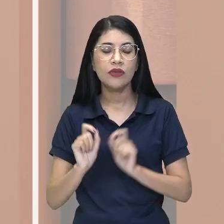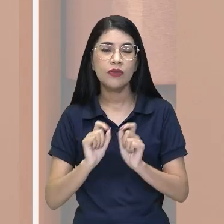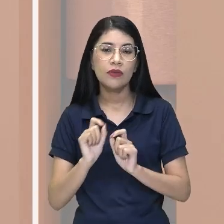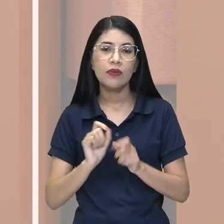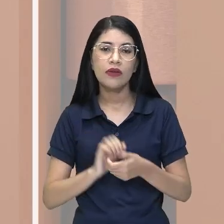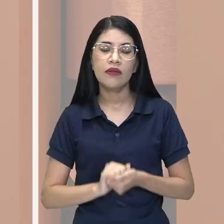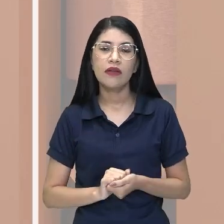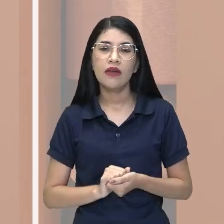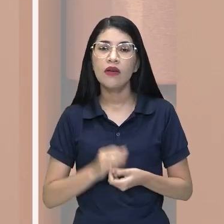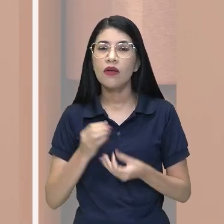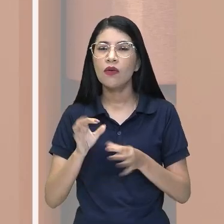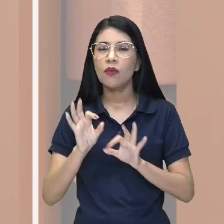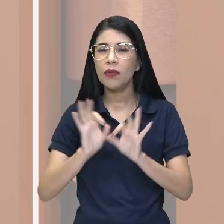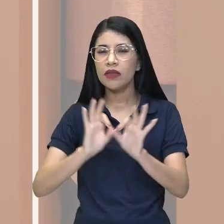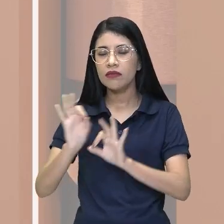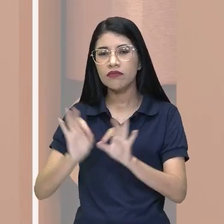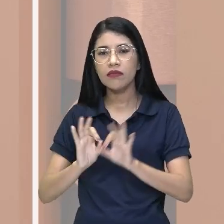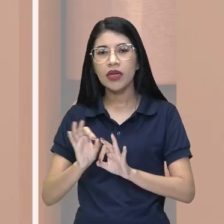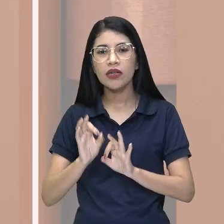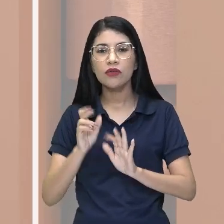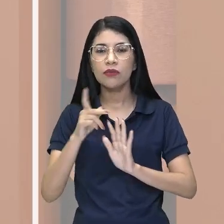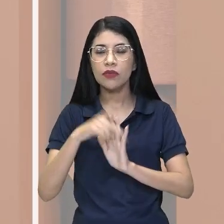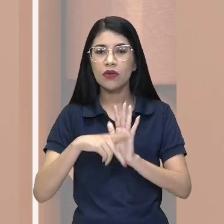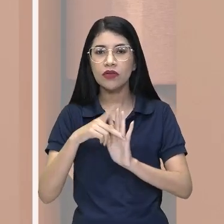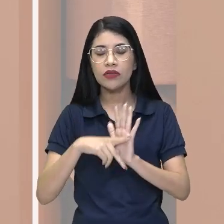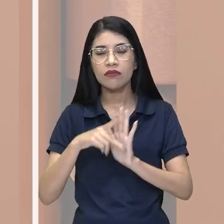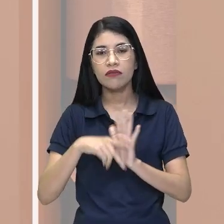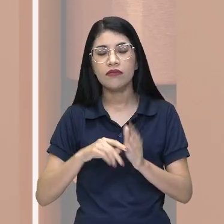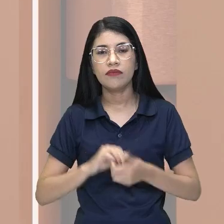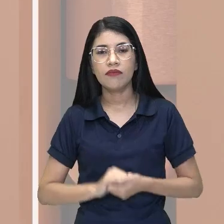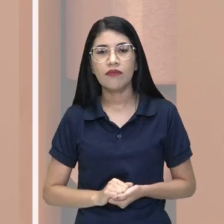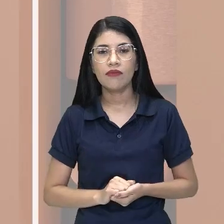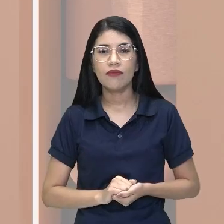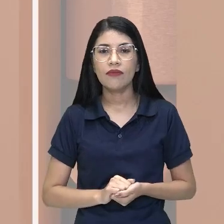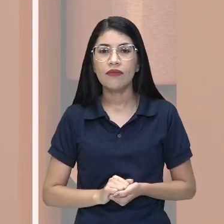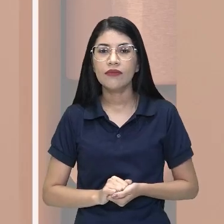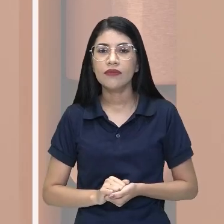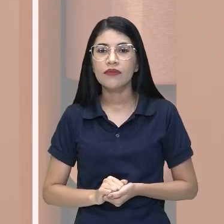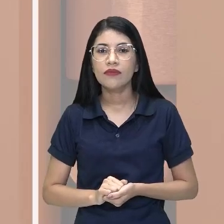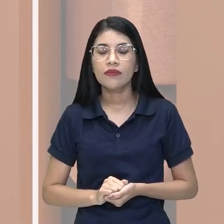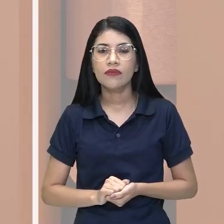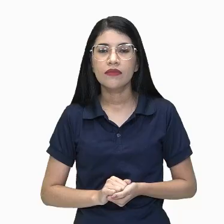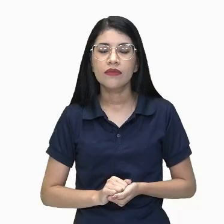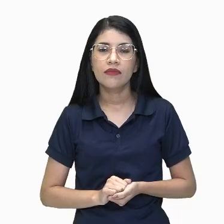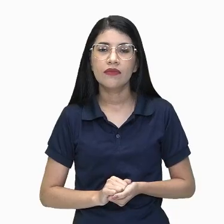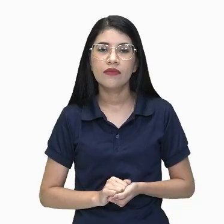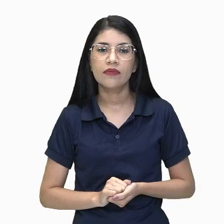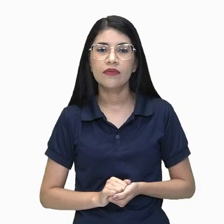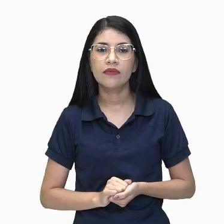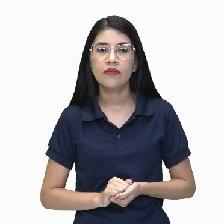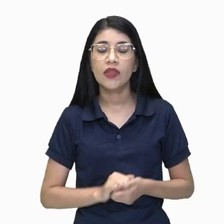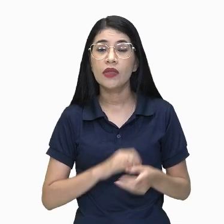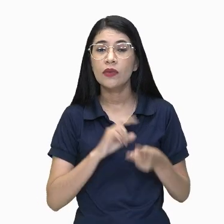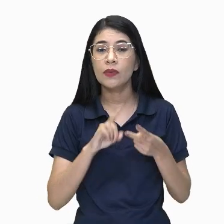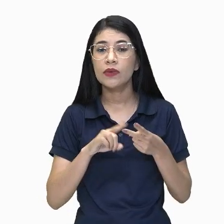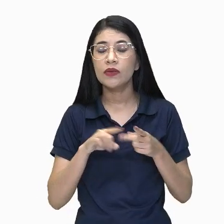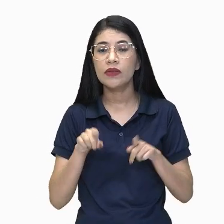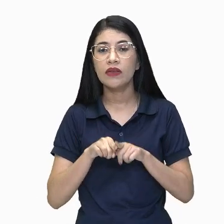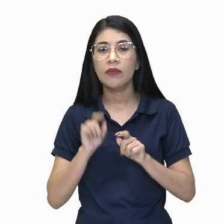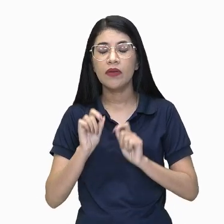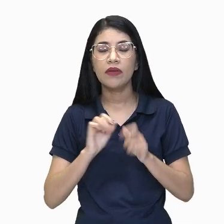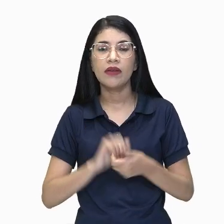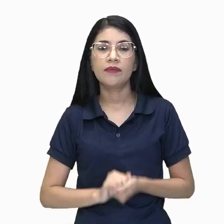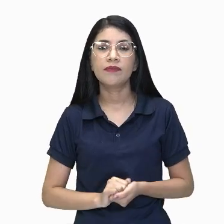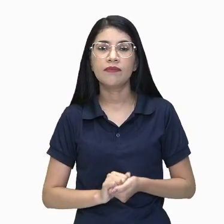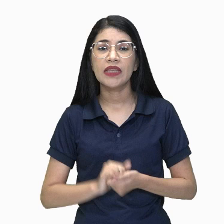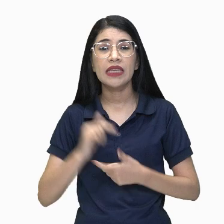consideração e não fez o projeto dessa forma, dessa maneira. Então, outra questão importante, questão de